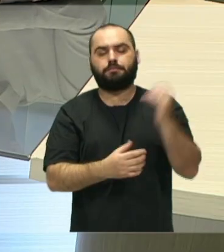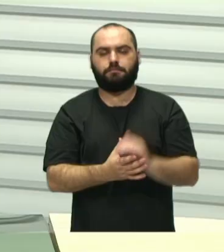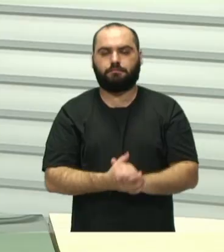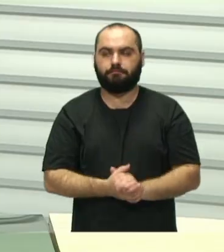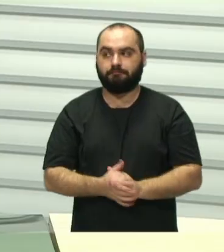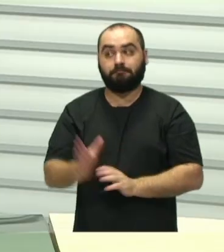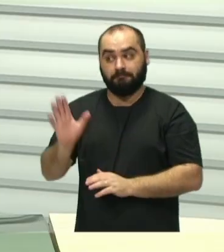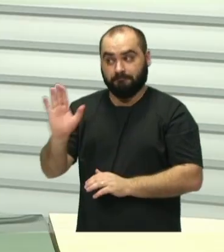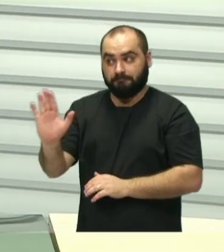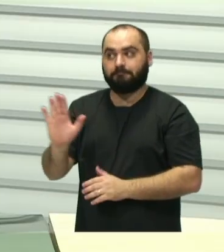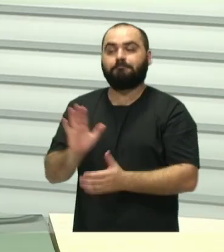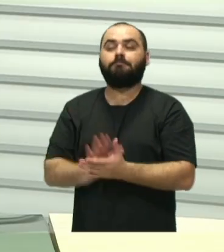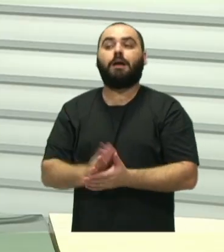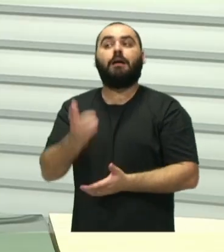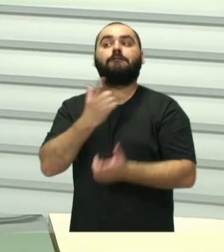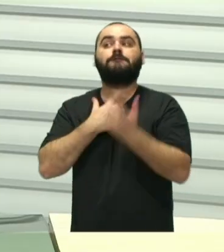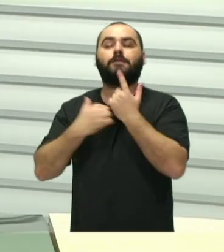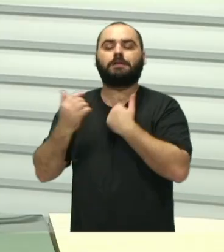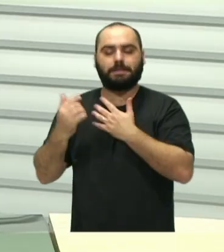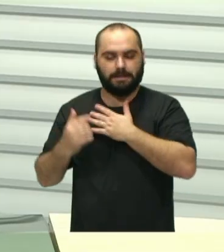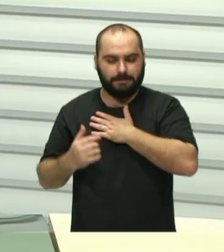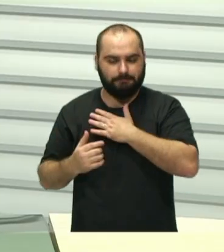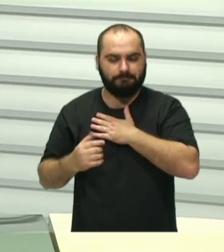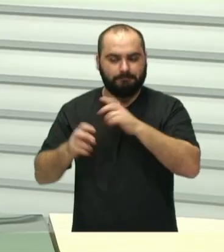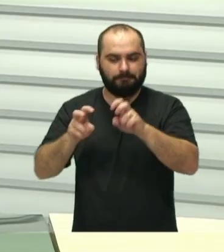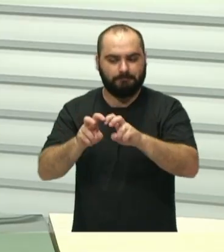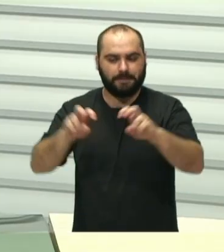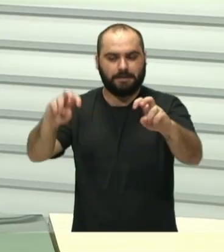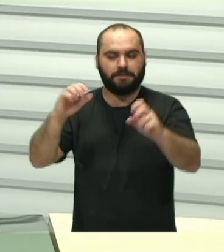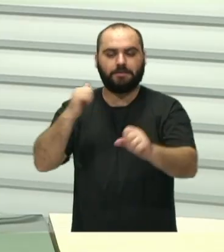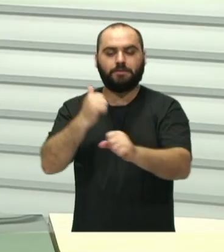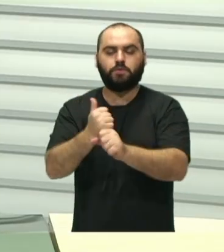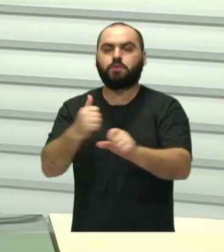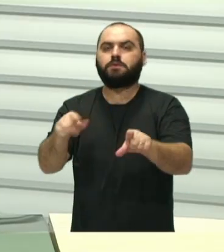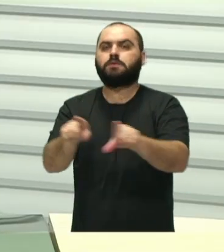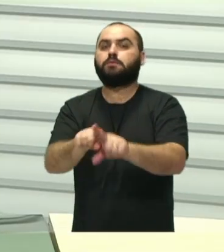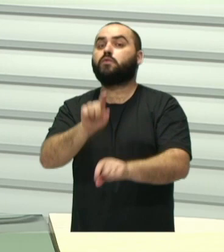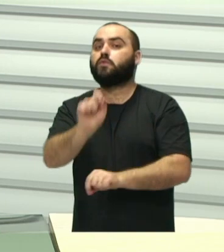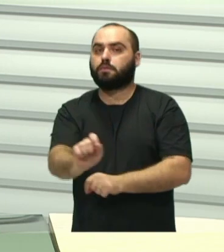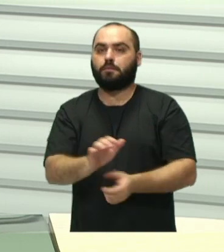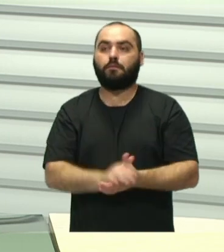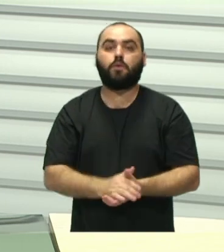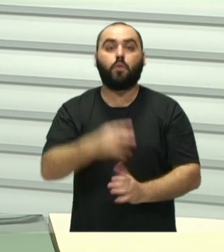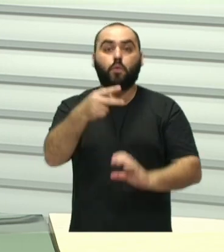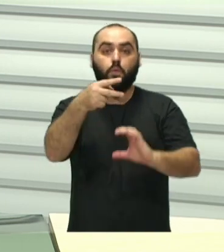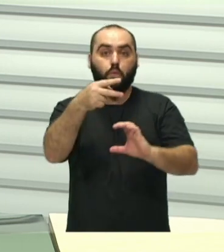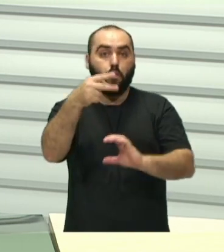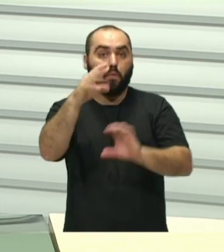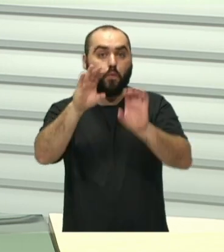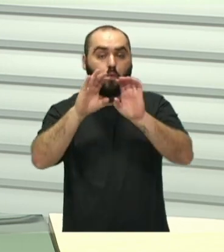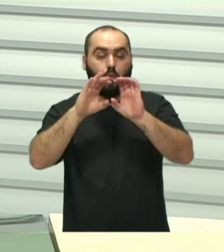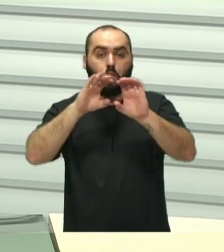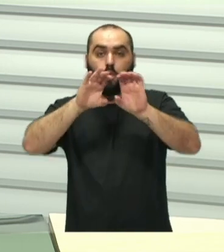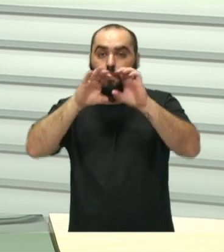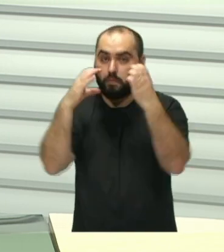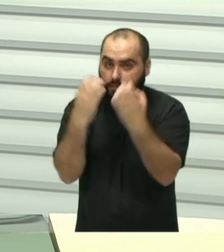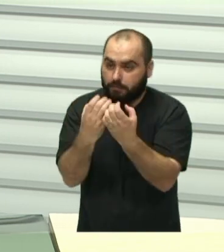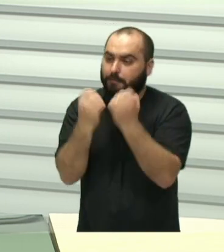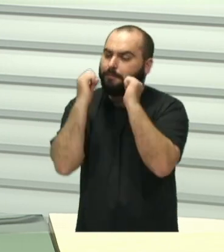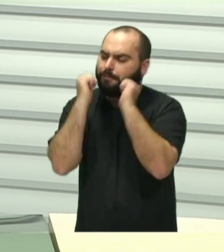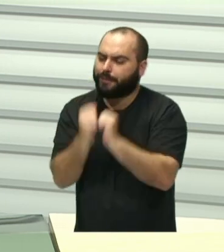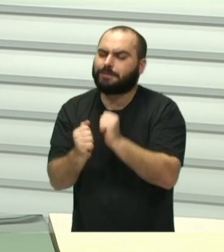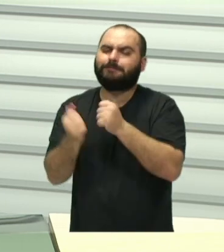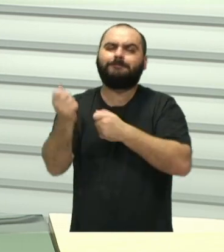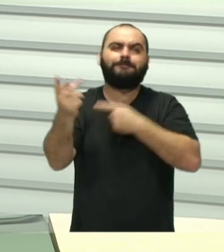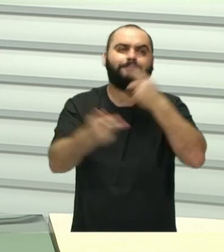suma foi um desejo nosso também da mesa diretora que a comunidade é possa usufruir desse espaço né